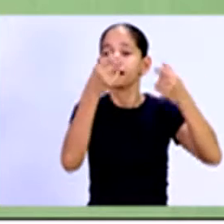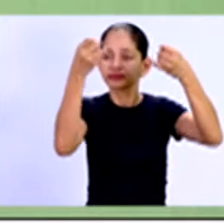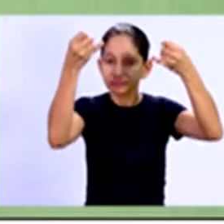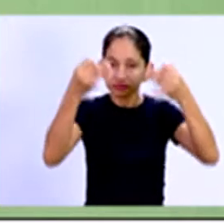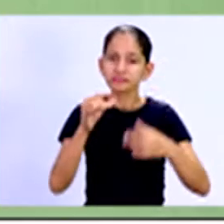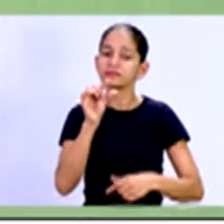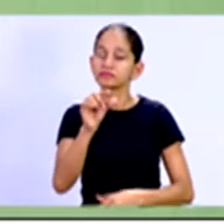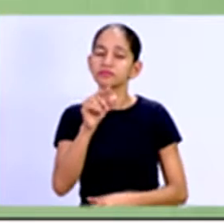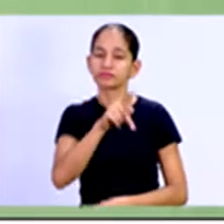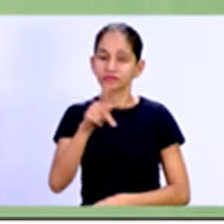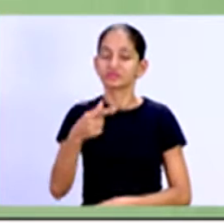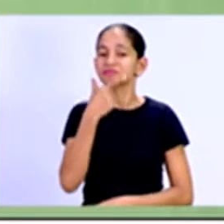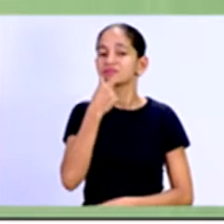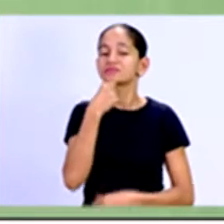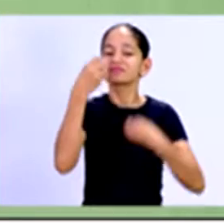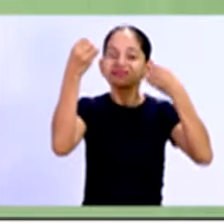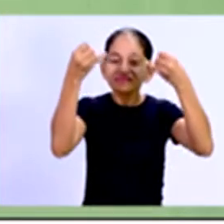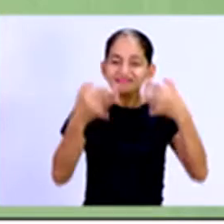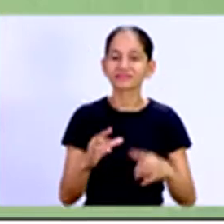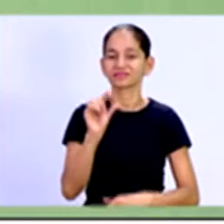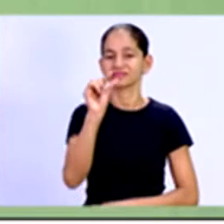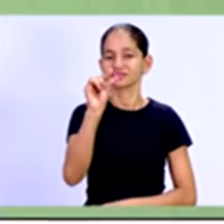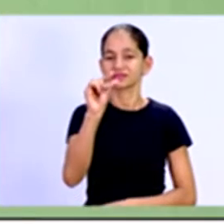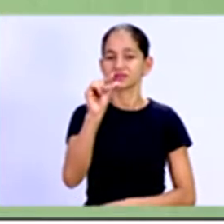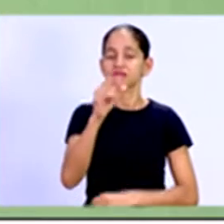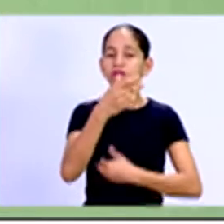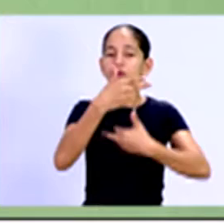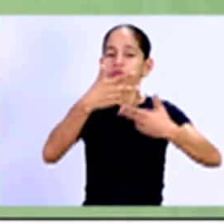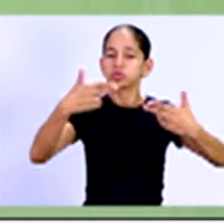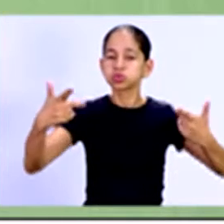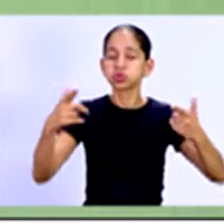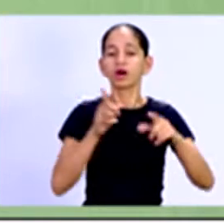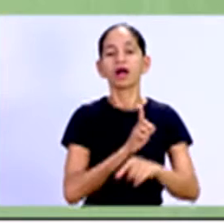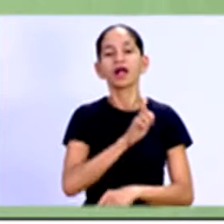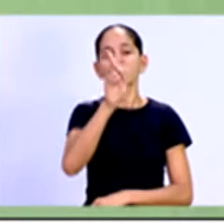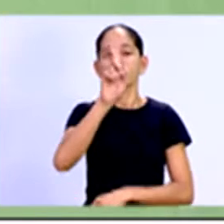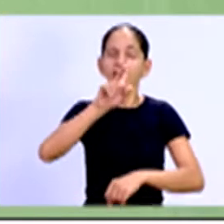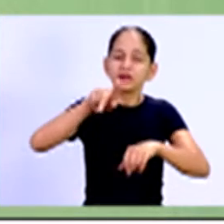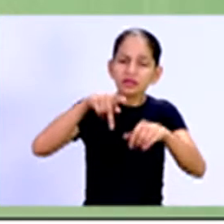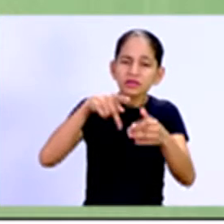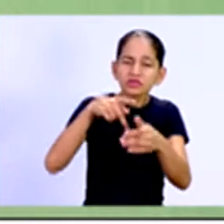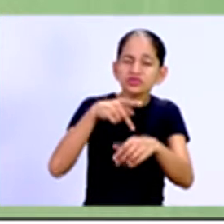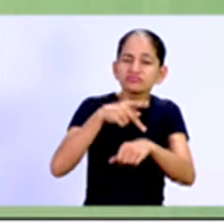falar um pouco para a gente sobre a concepção grega da moral,